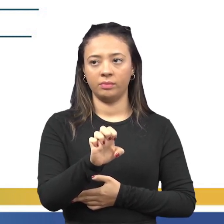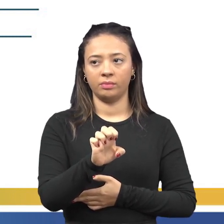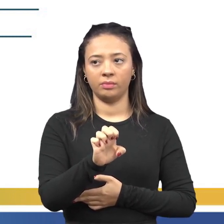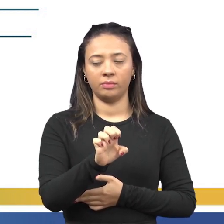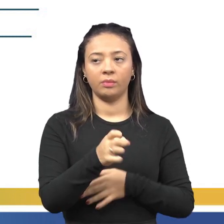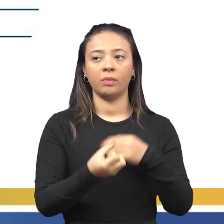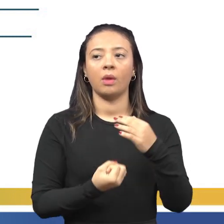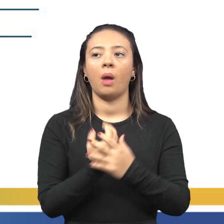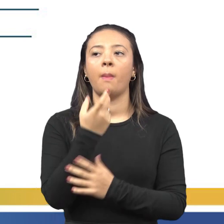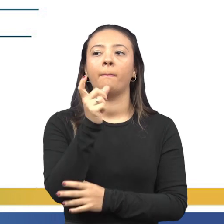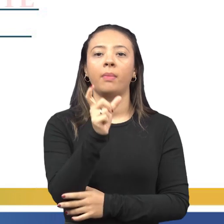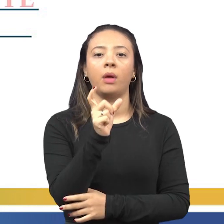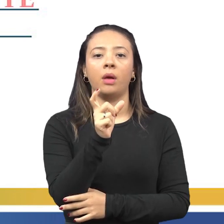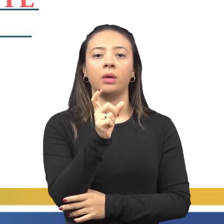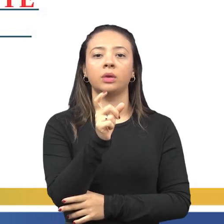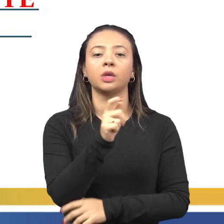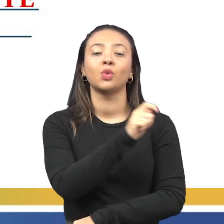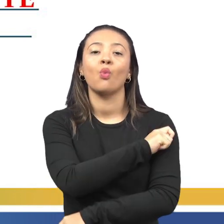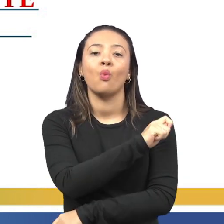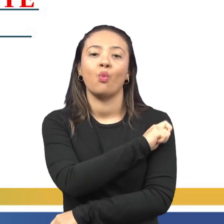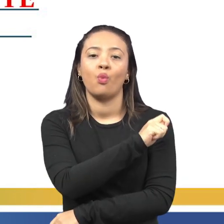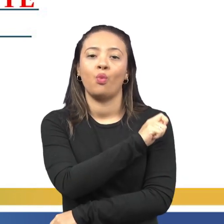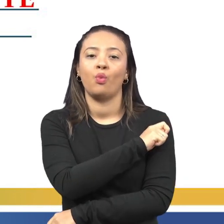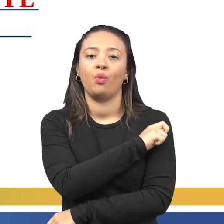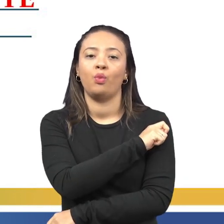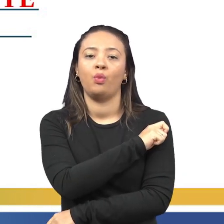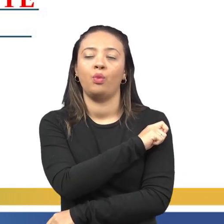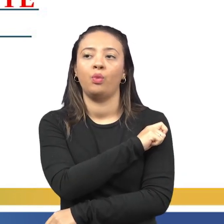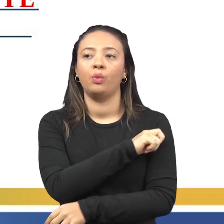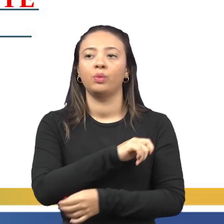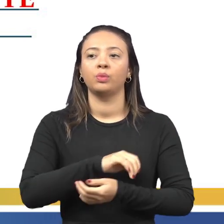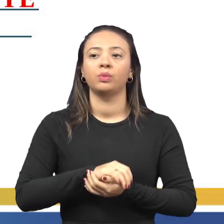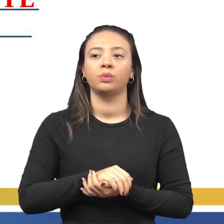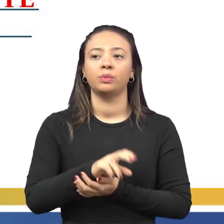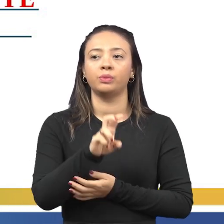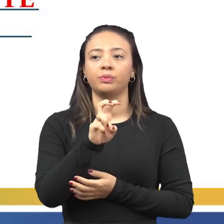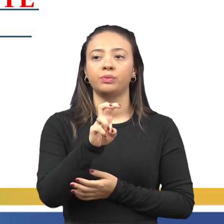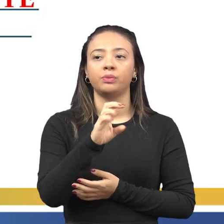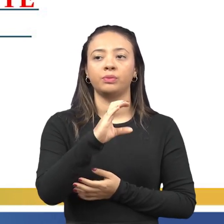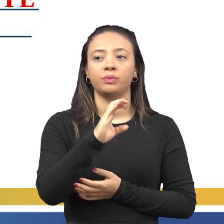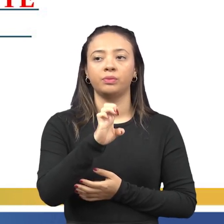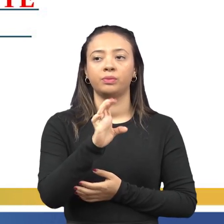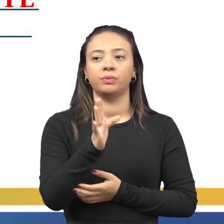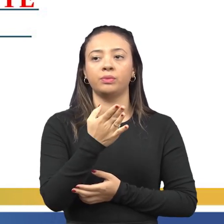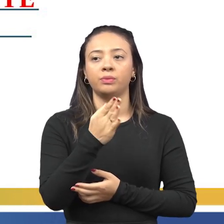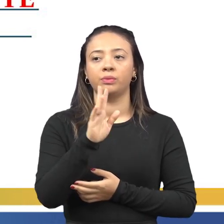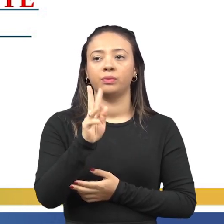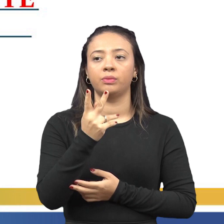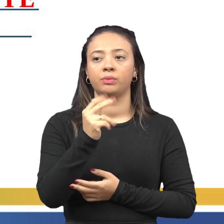E-S-T-U-D-I-A-N-T-E. E formamos, ó? Estudiante. 5.